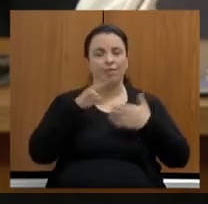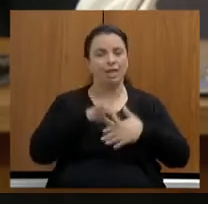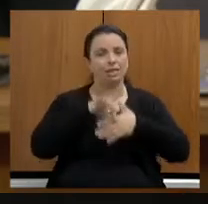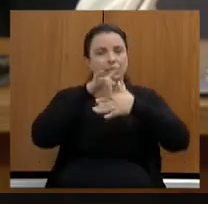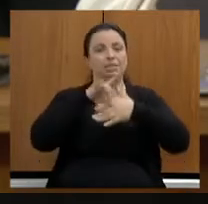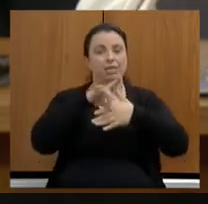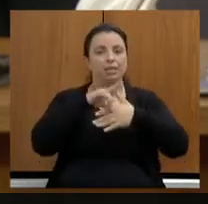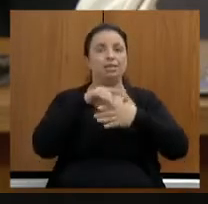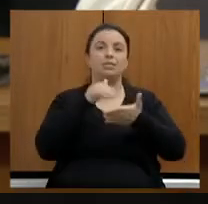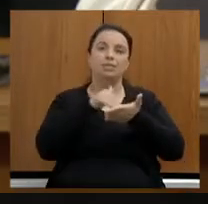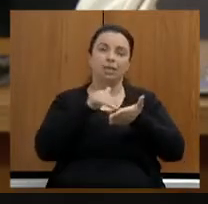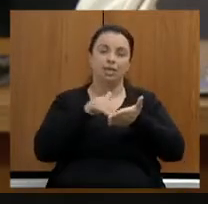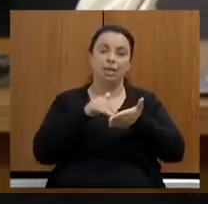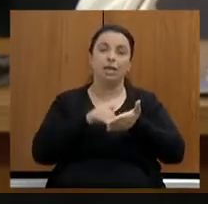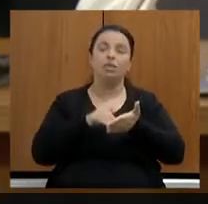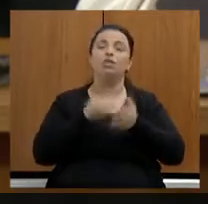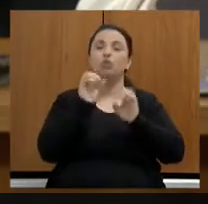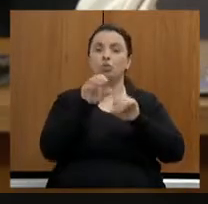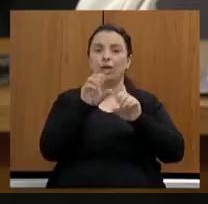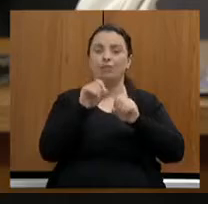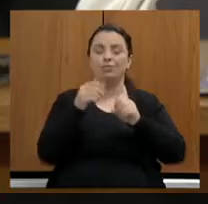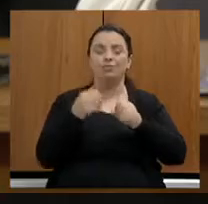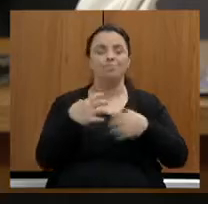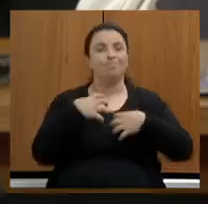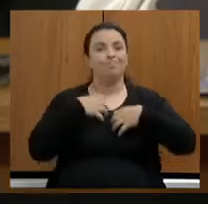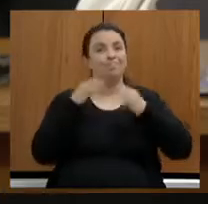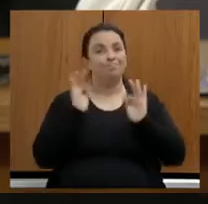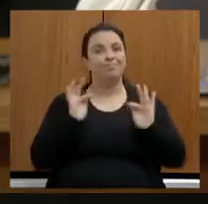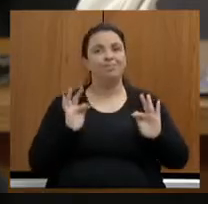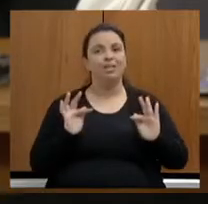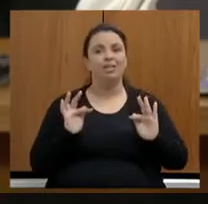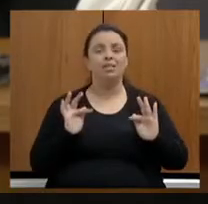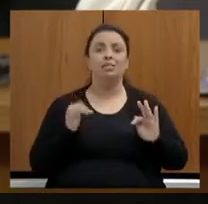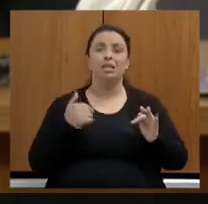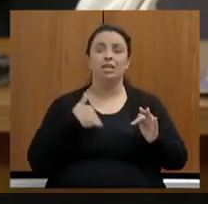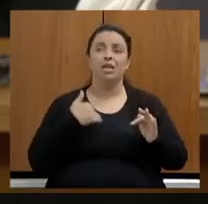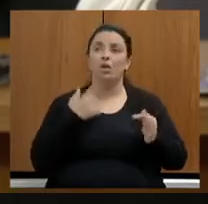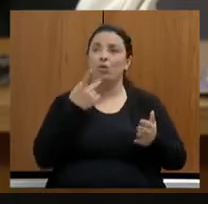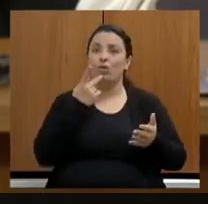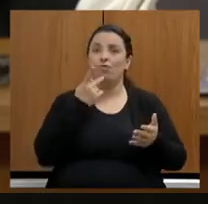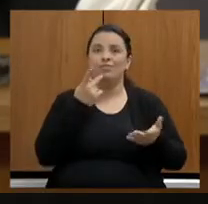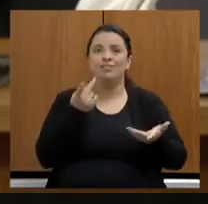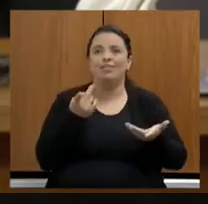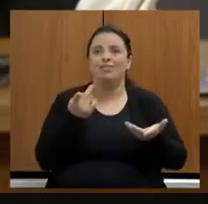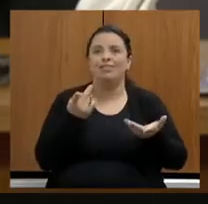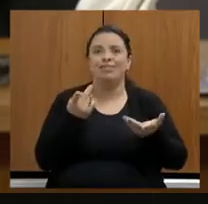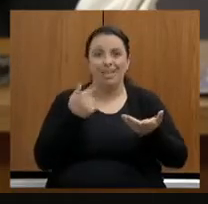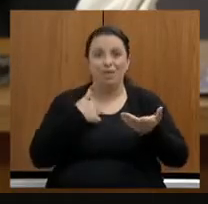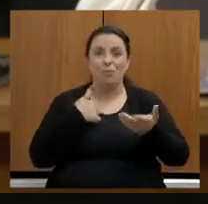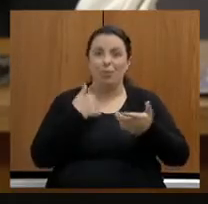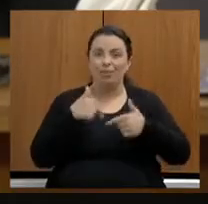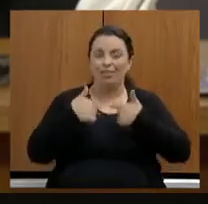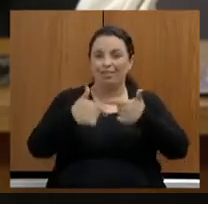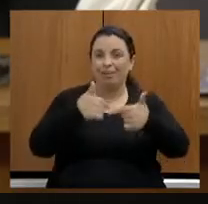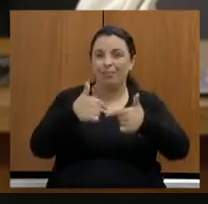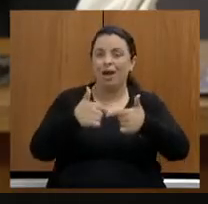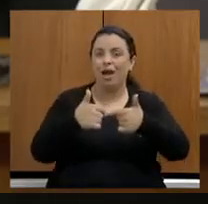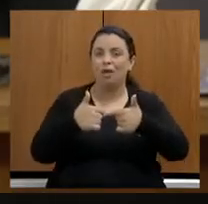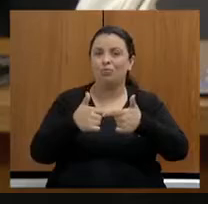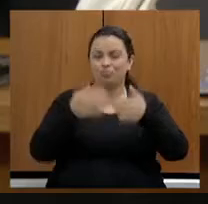e vejam não estou fazendo isso eu tô fazendo muito honestamente com a qualidade